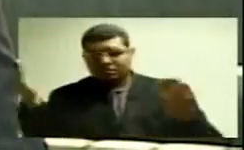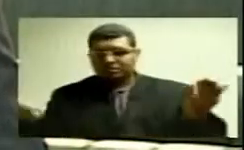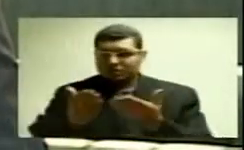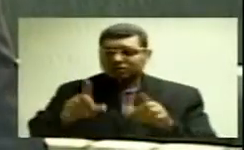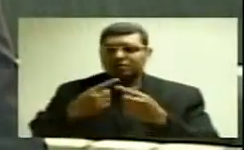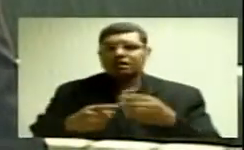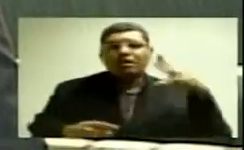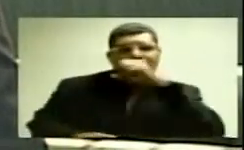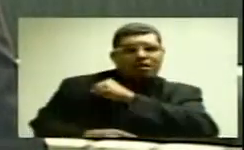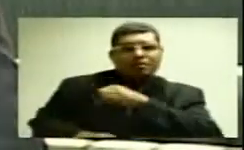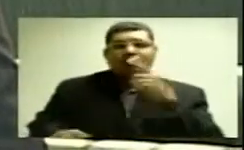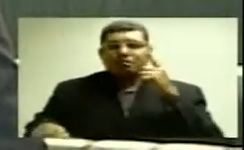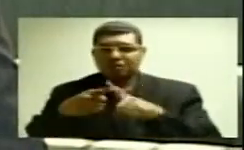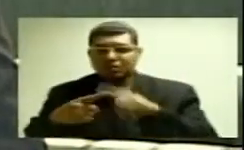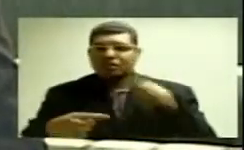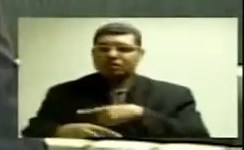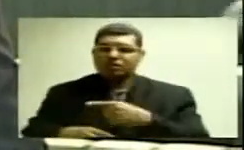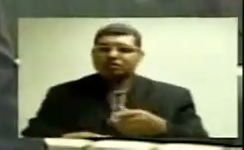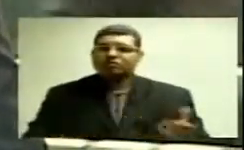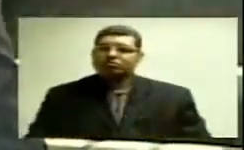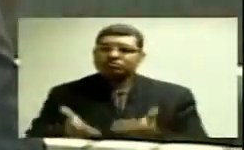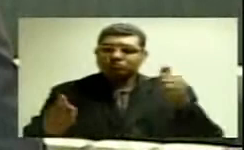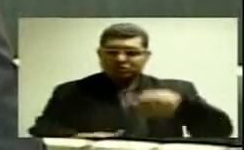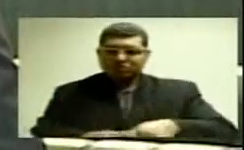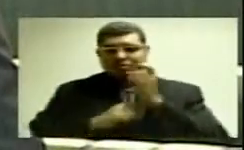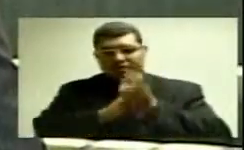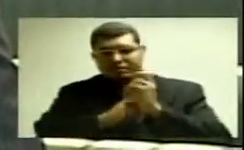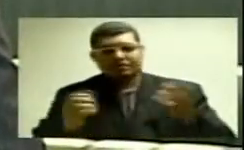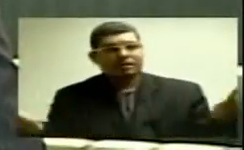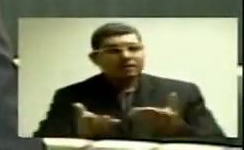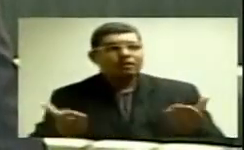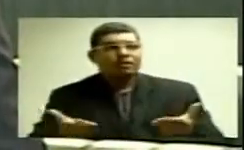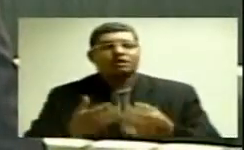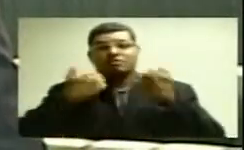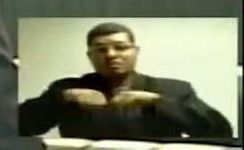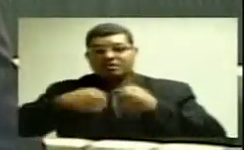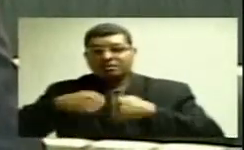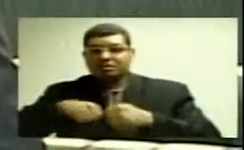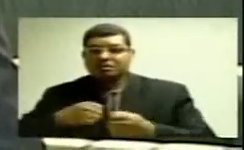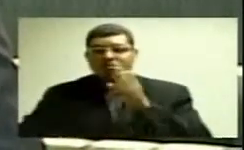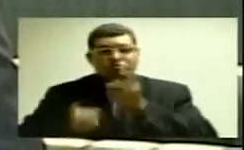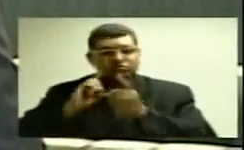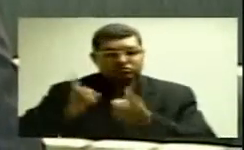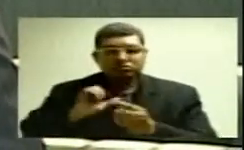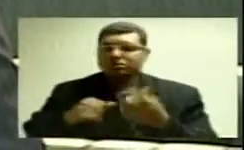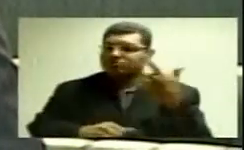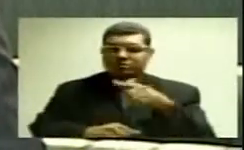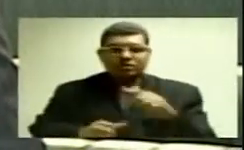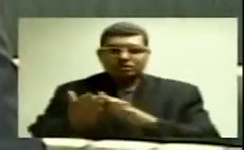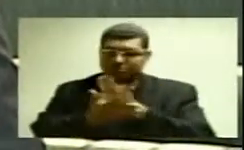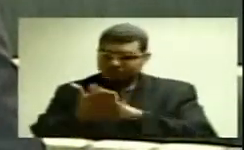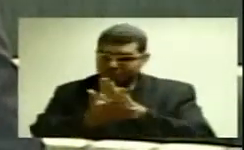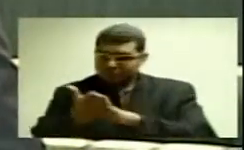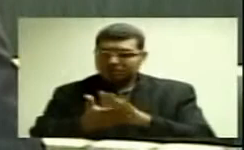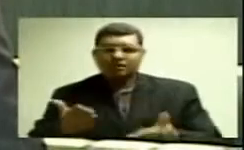entendimento, mas muito rápido, até porque nós suscitamos aqui desta casa a necessidade desse diálogo, senão não teria nem